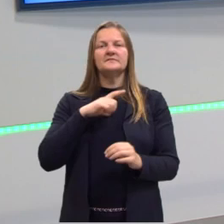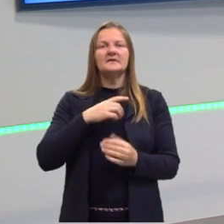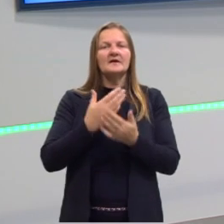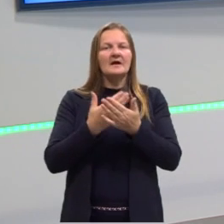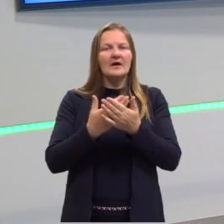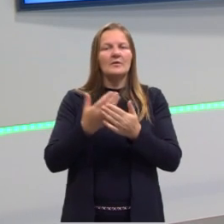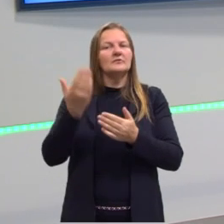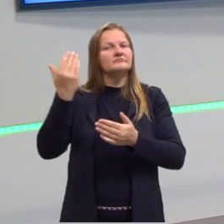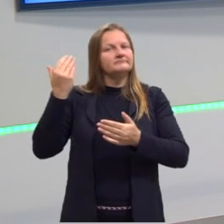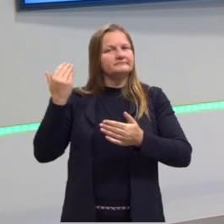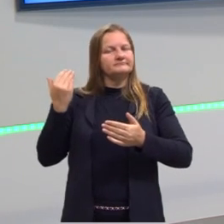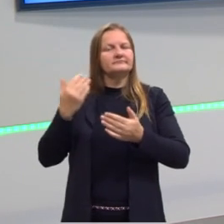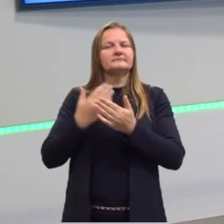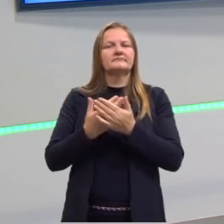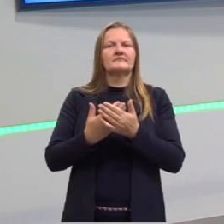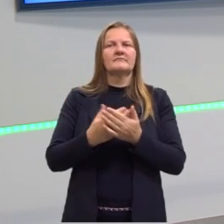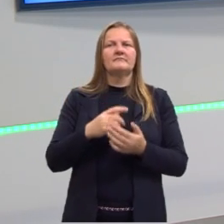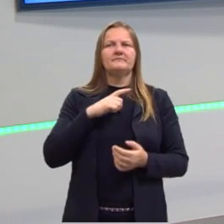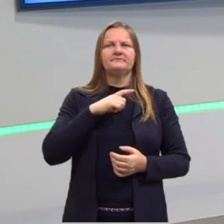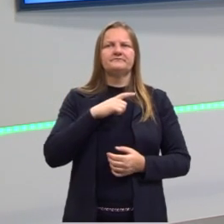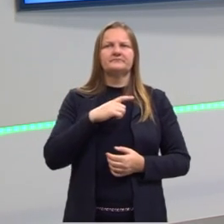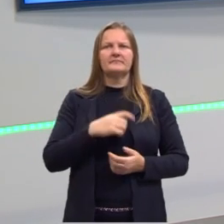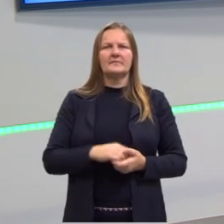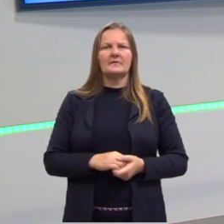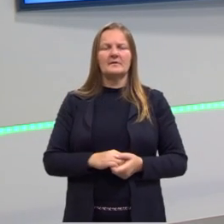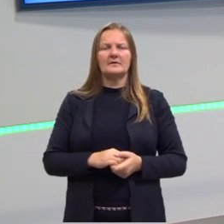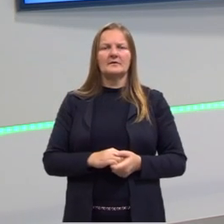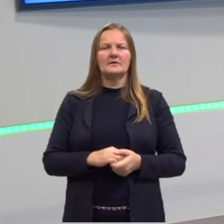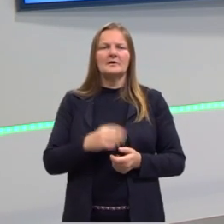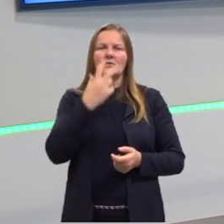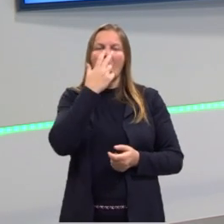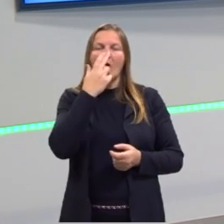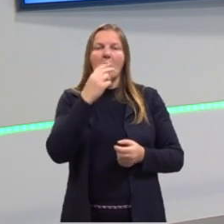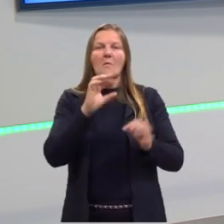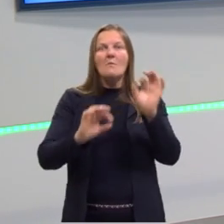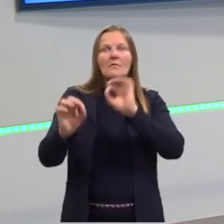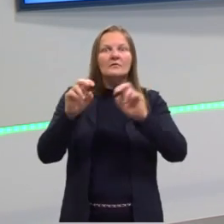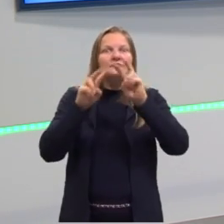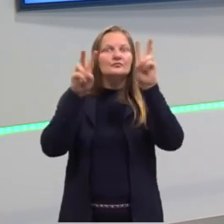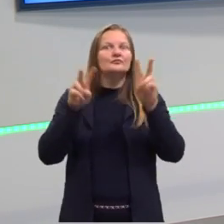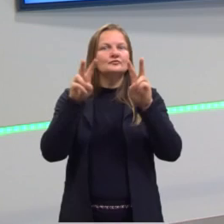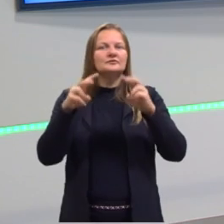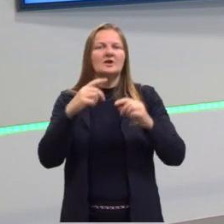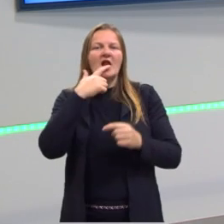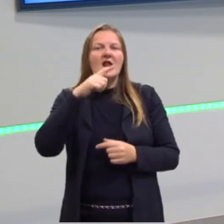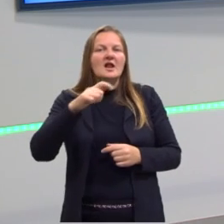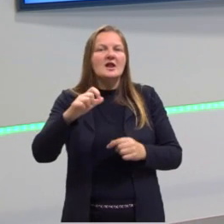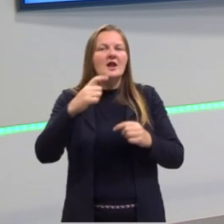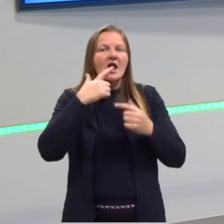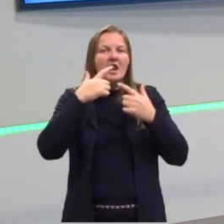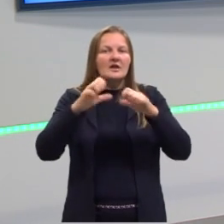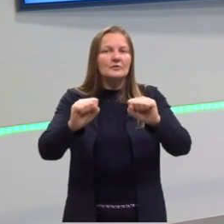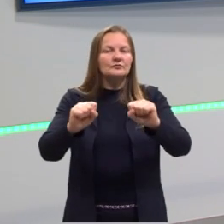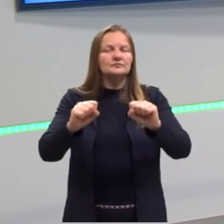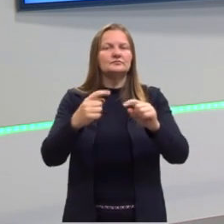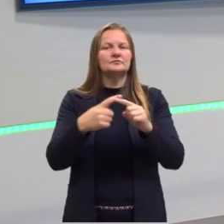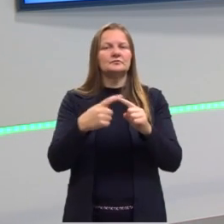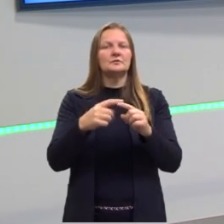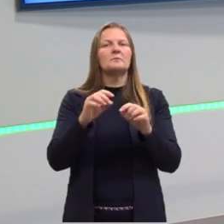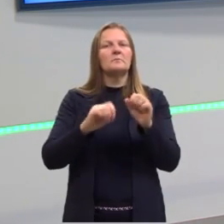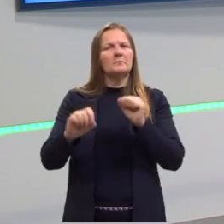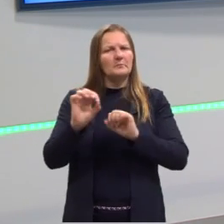gente já fez aí um bloco de algumas aulas que aquele do montando look linguístico se você tem dúvidas sobre organização